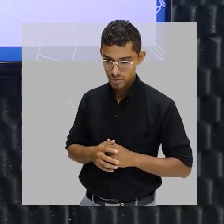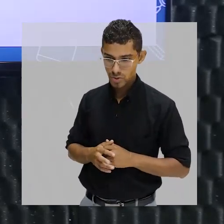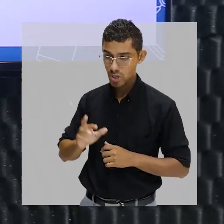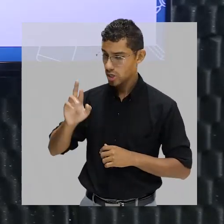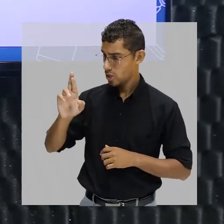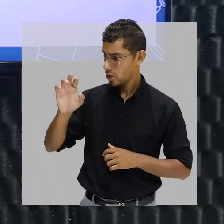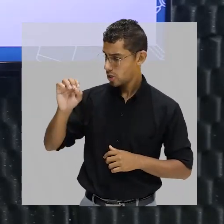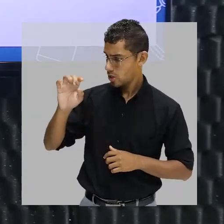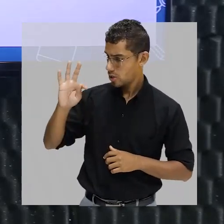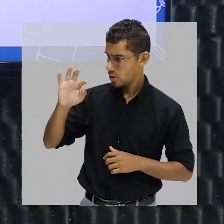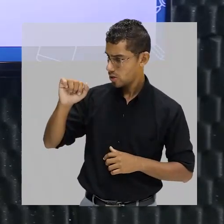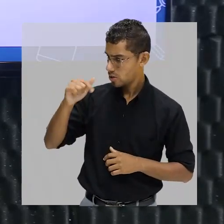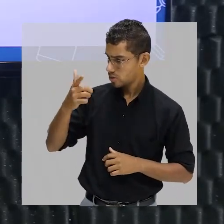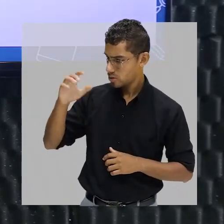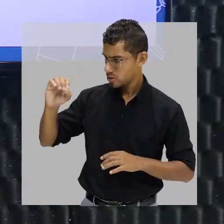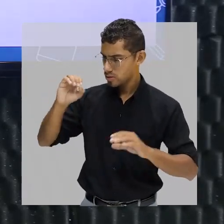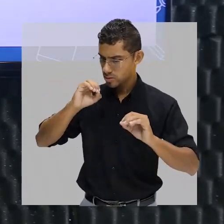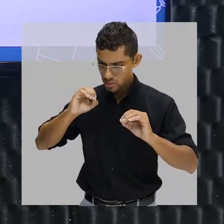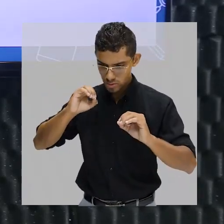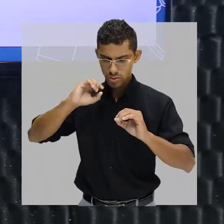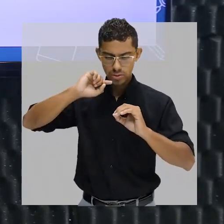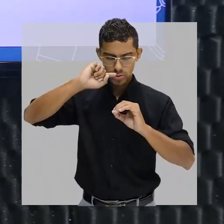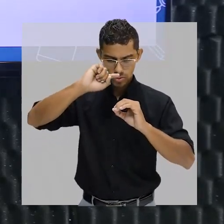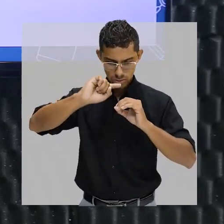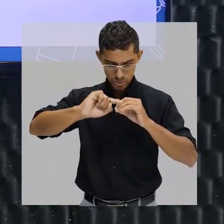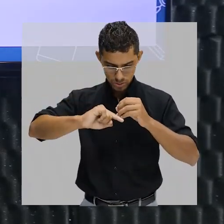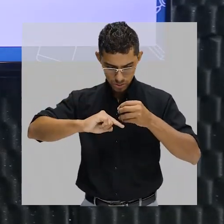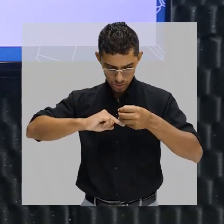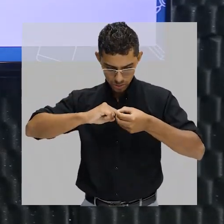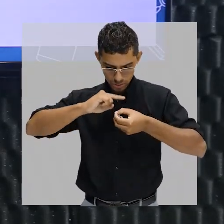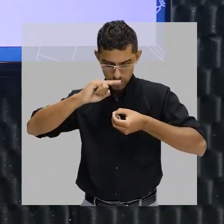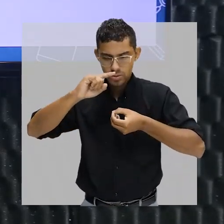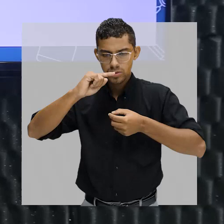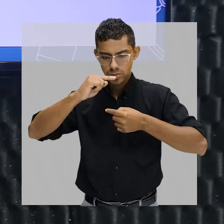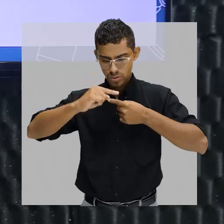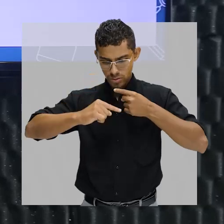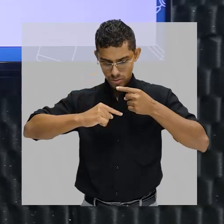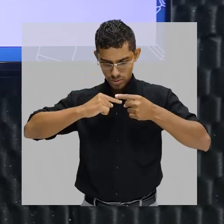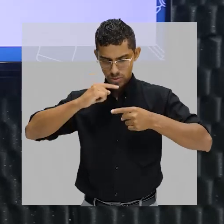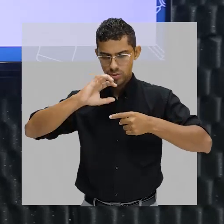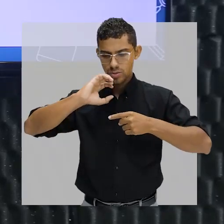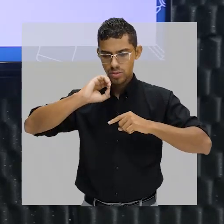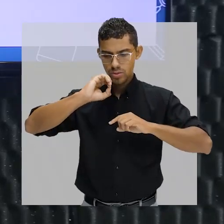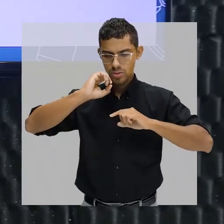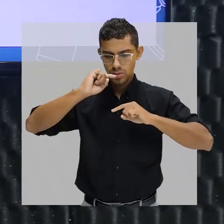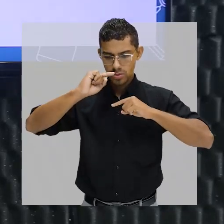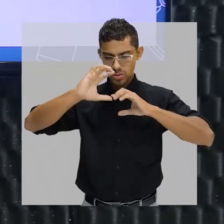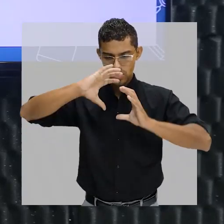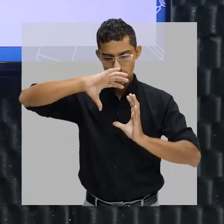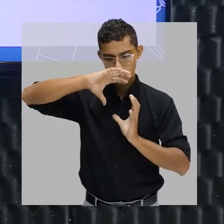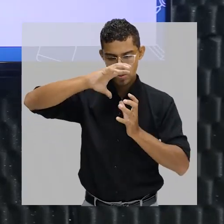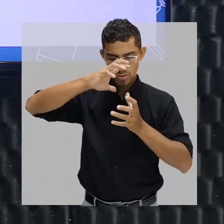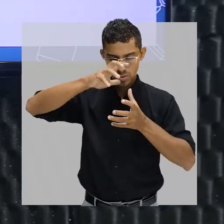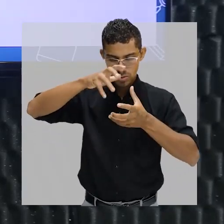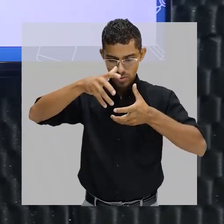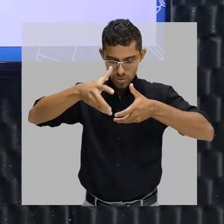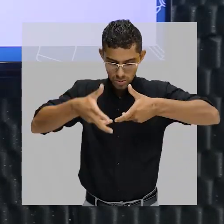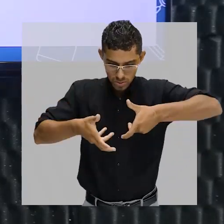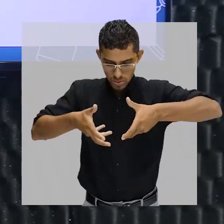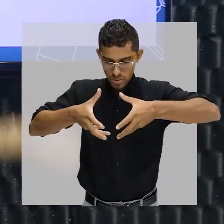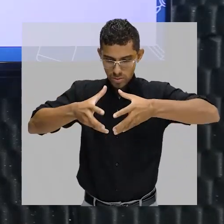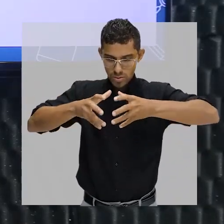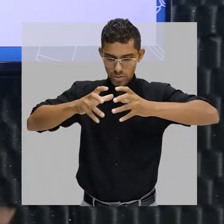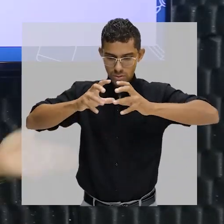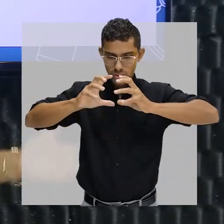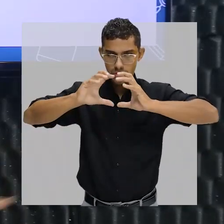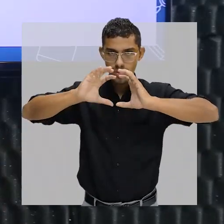rotação, é o movimento da Terra em torno do seu eixo. Eu estou usando palavras para explicar